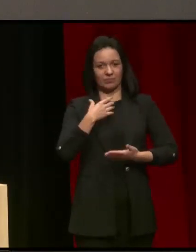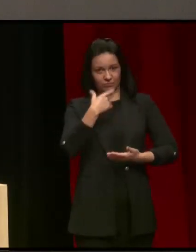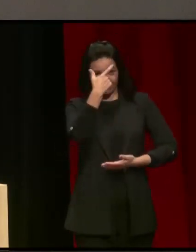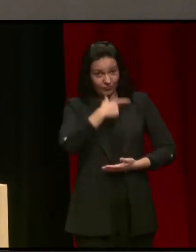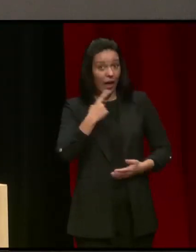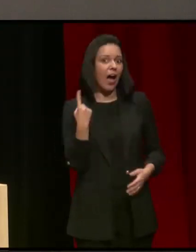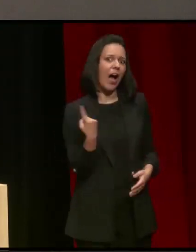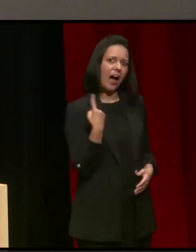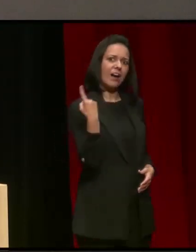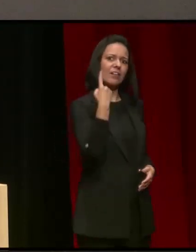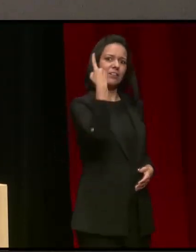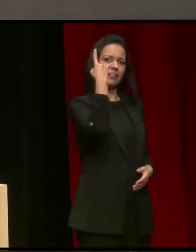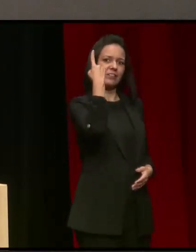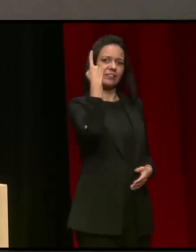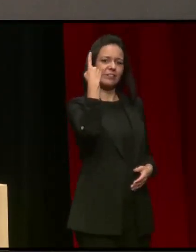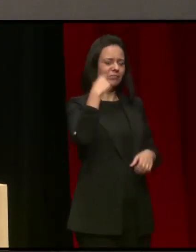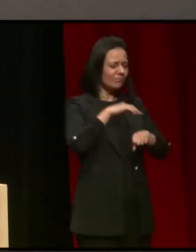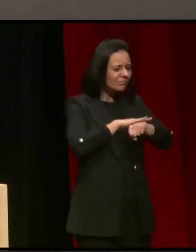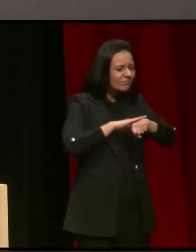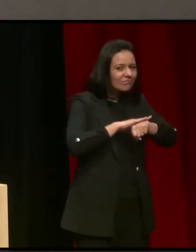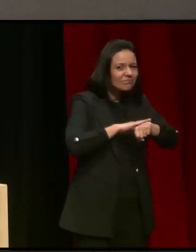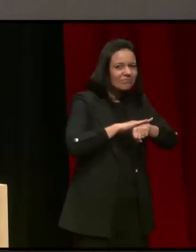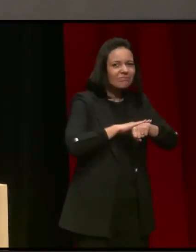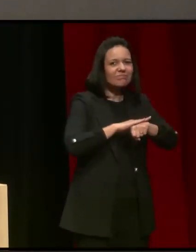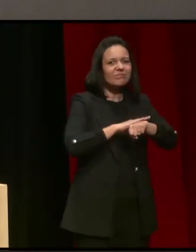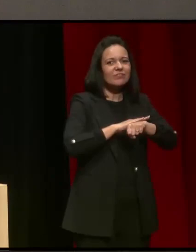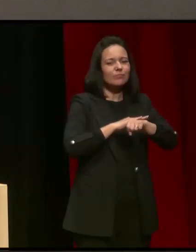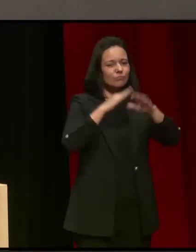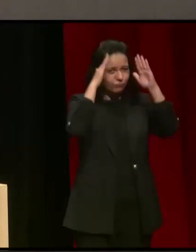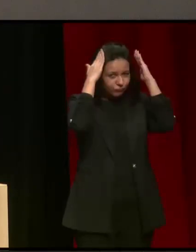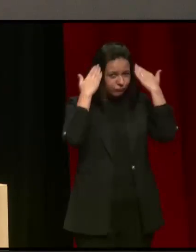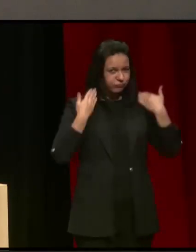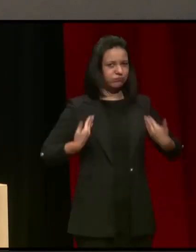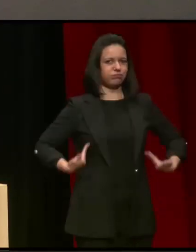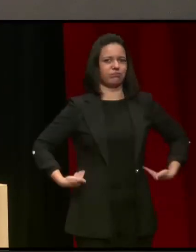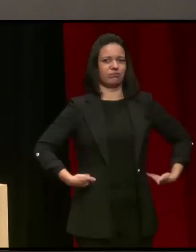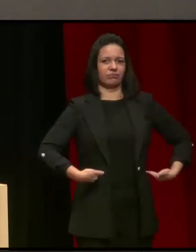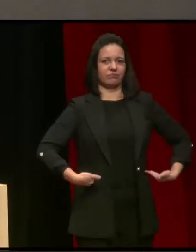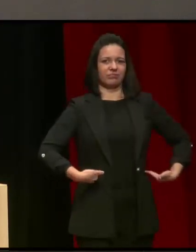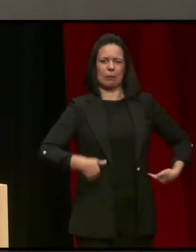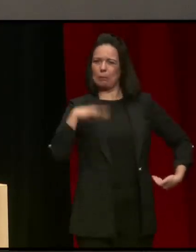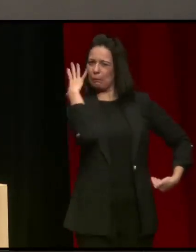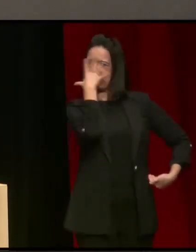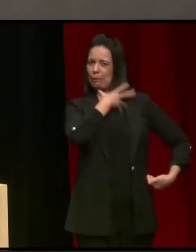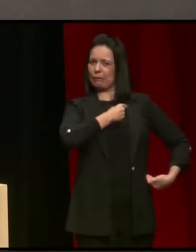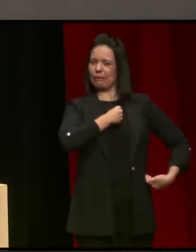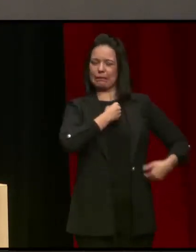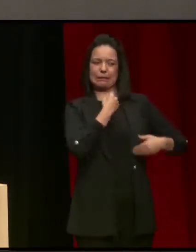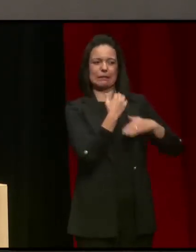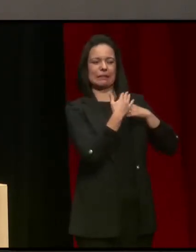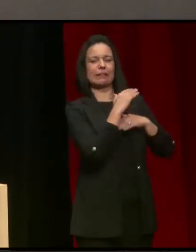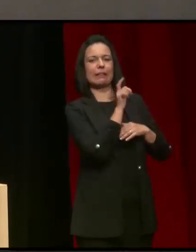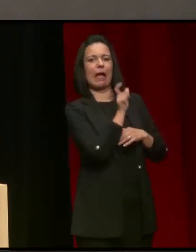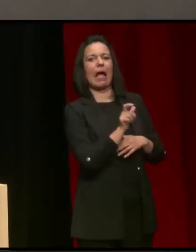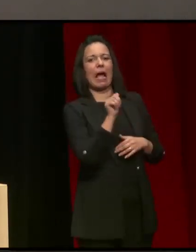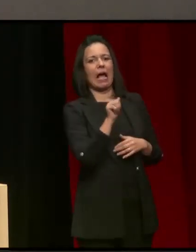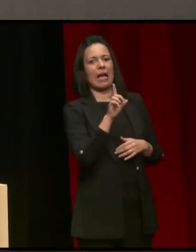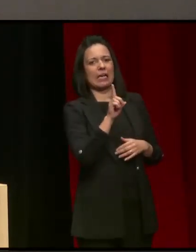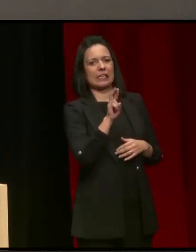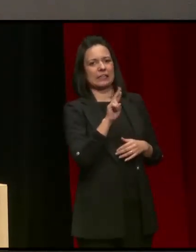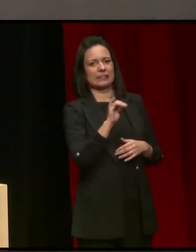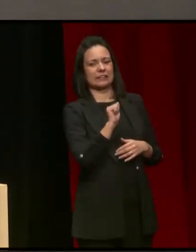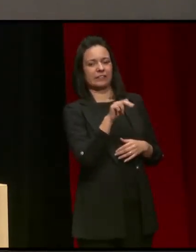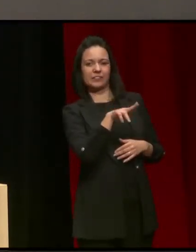alta, morena, cabelos longos. Gente, linda, a Adriana é linda. Mas